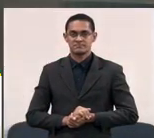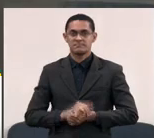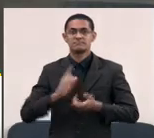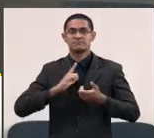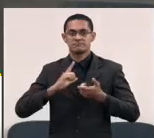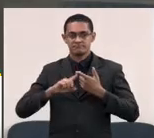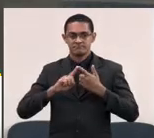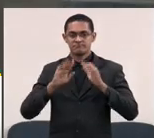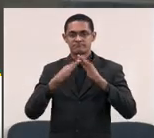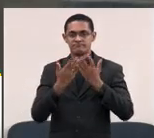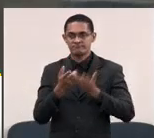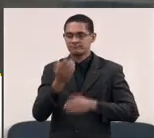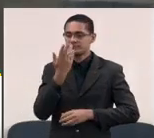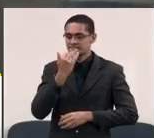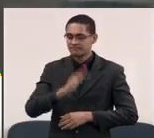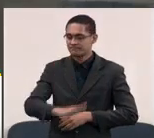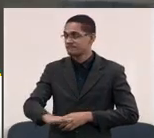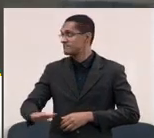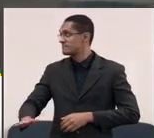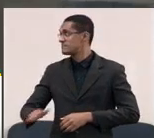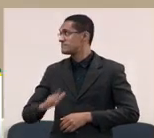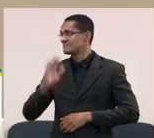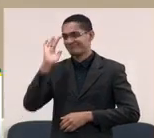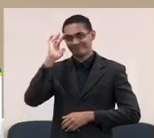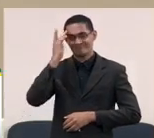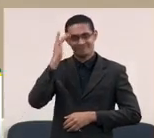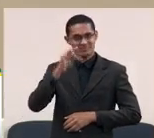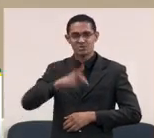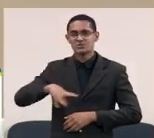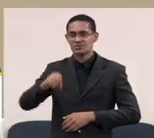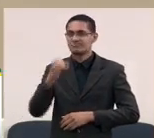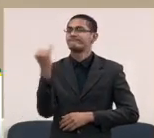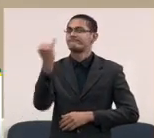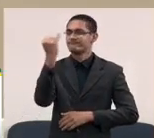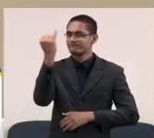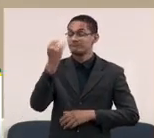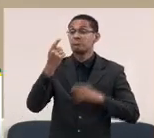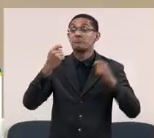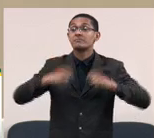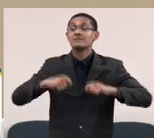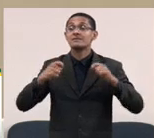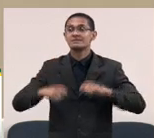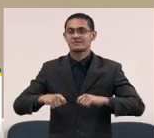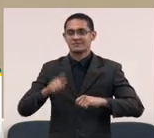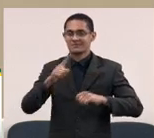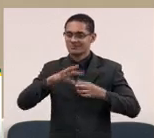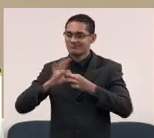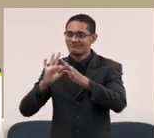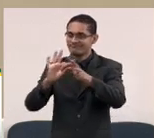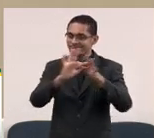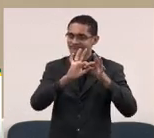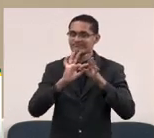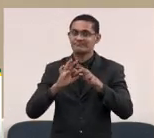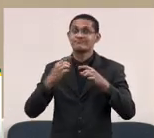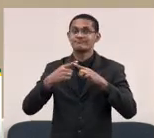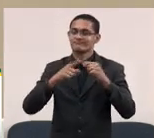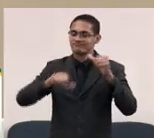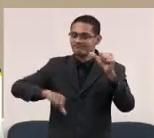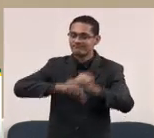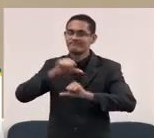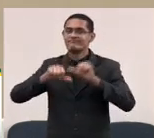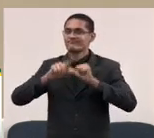infantil. Eu acho que todos nós somos importantes, todos nós precisamos estar unidos para a mudança que esse